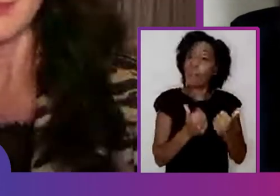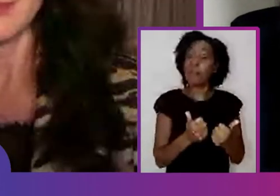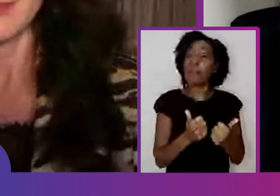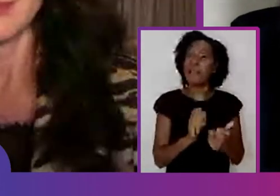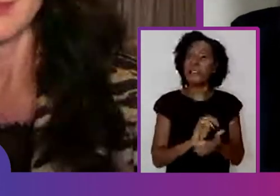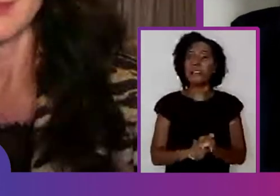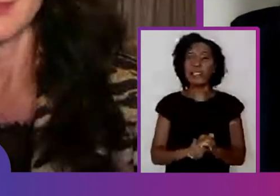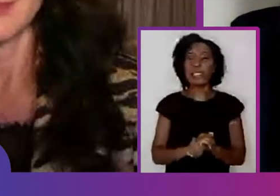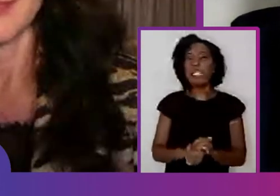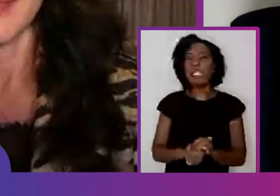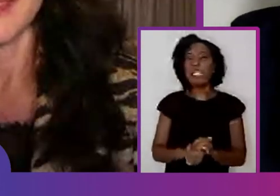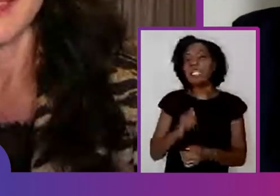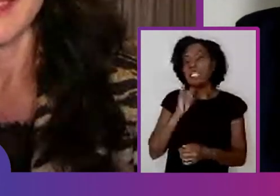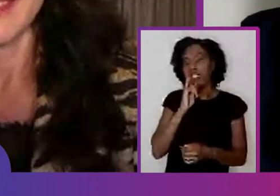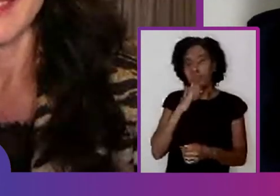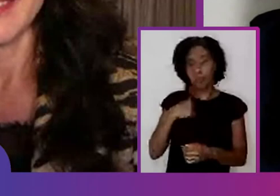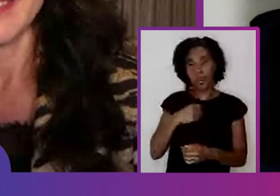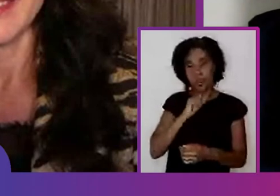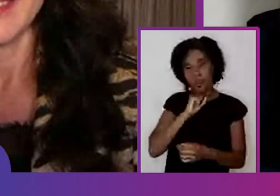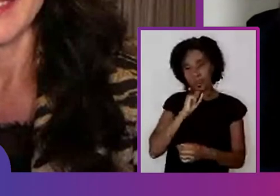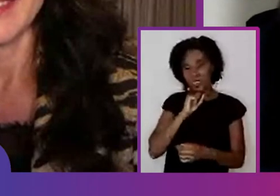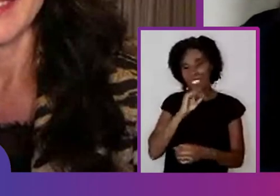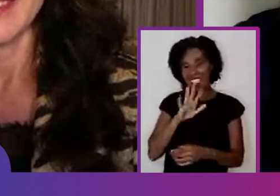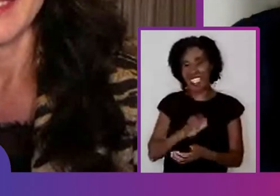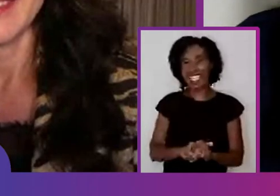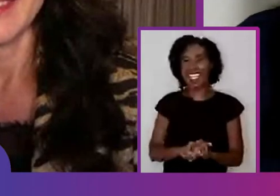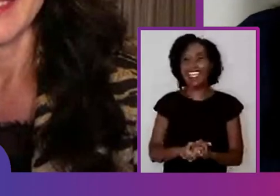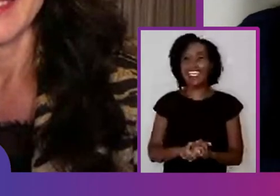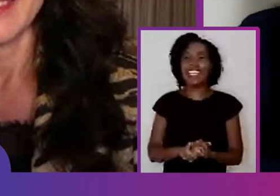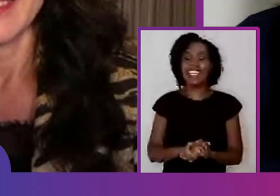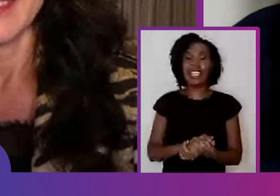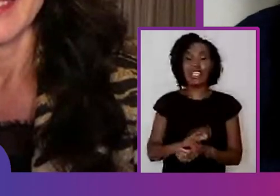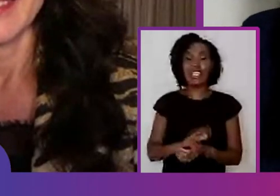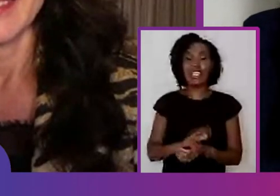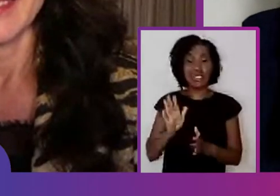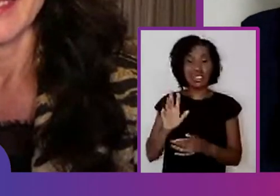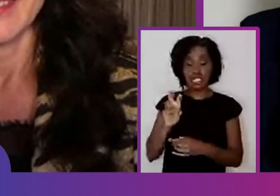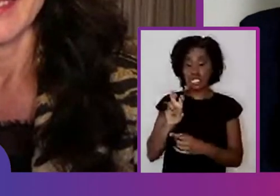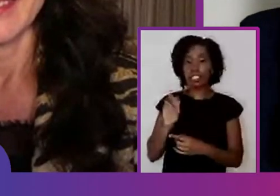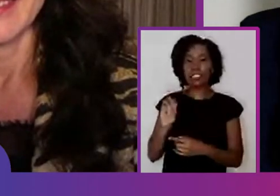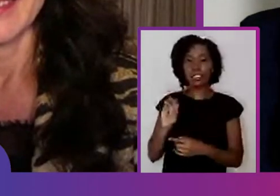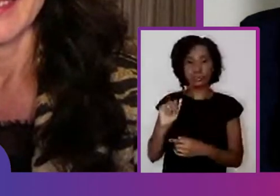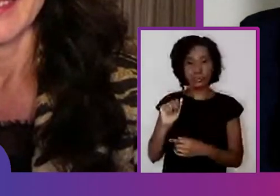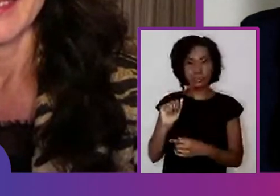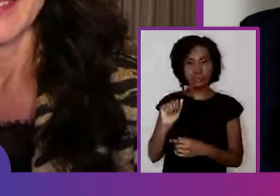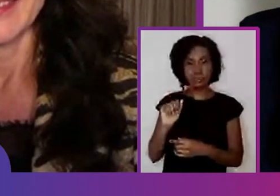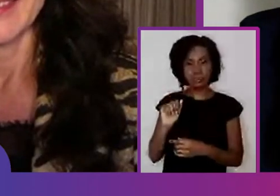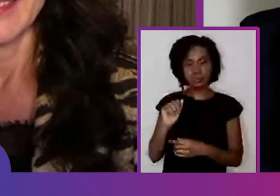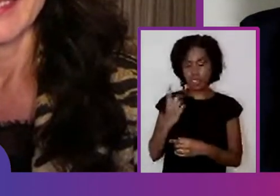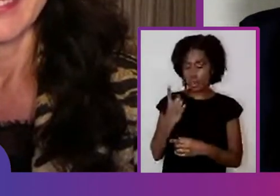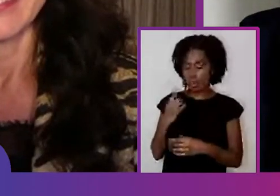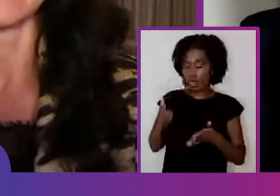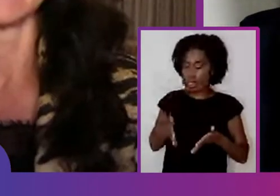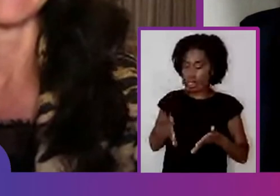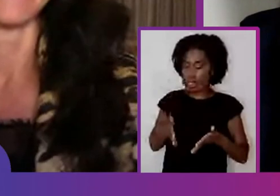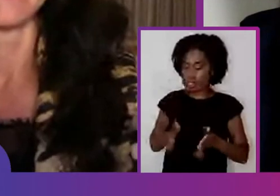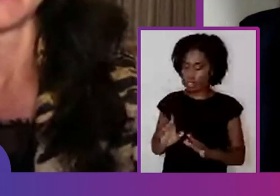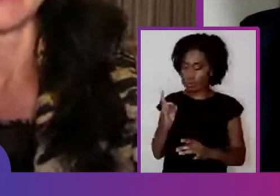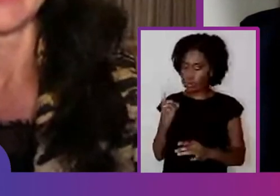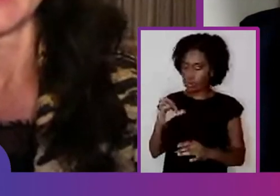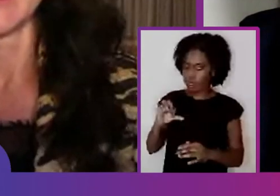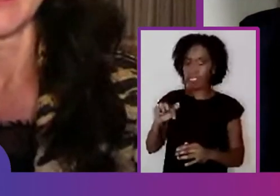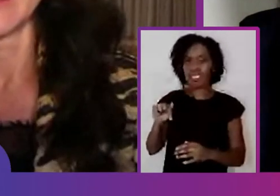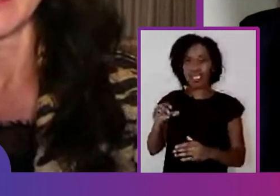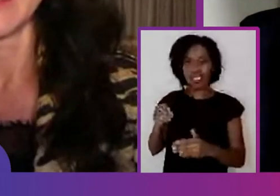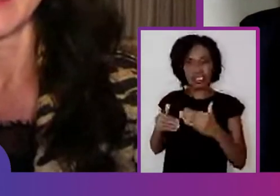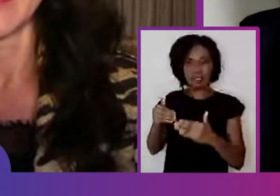veinha, né? Tô chegando já fiz 50, sou nascida em 70, fiz 50 esse ano, mas eu me lembro que os meus